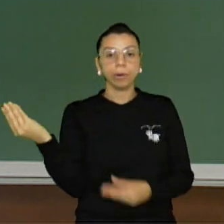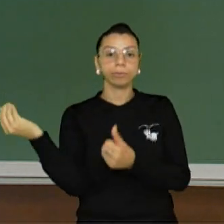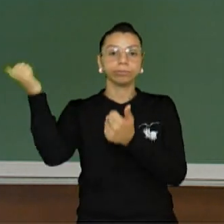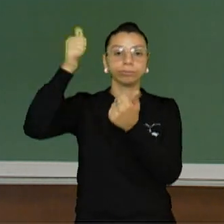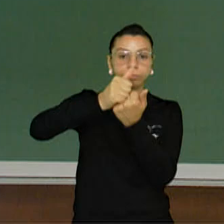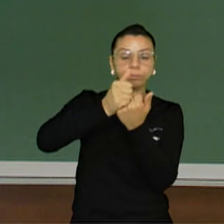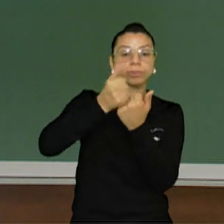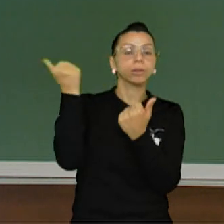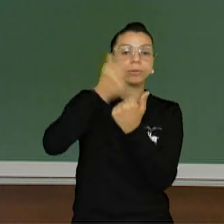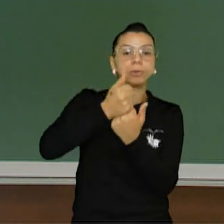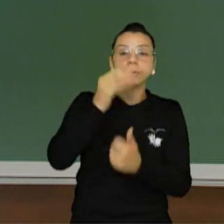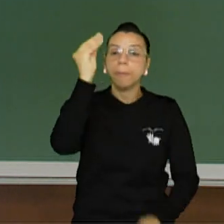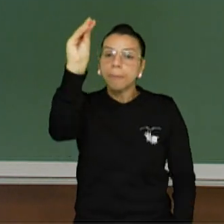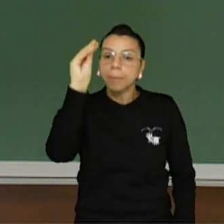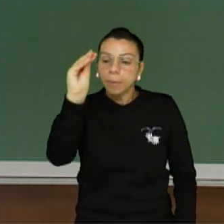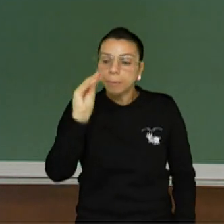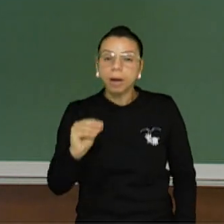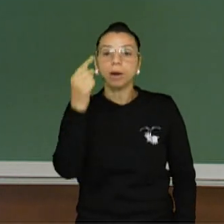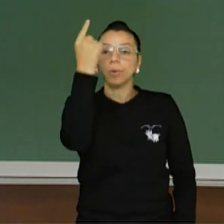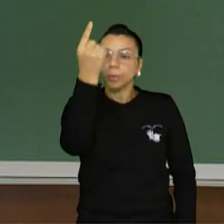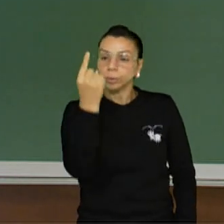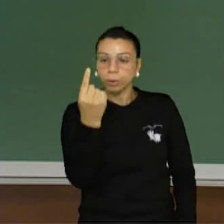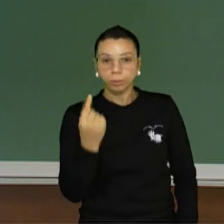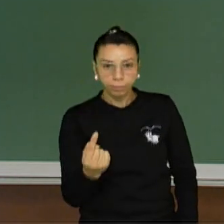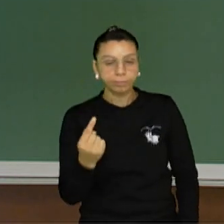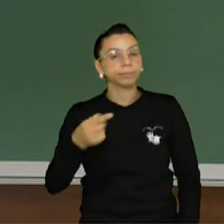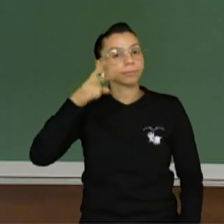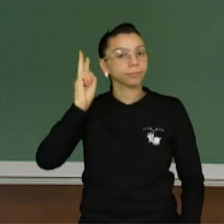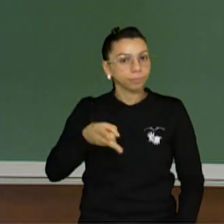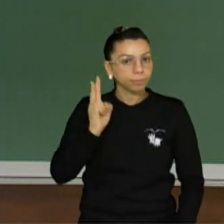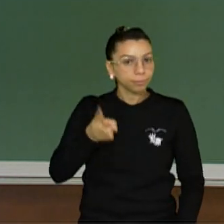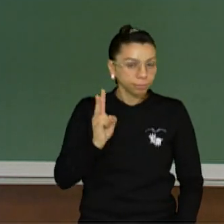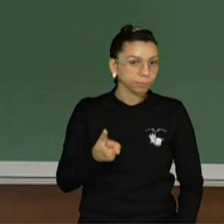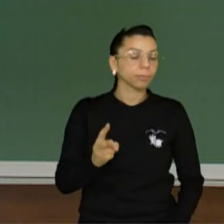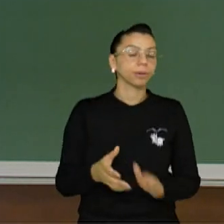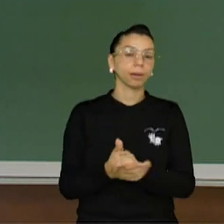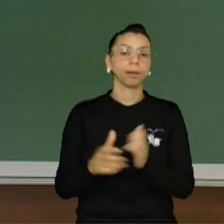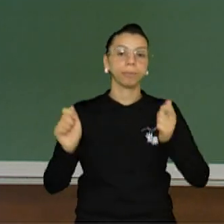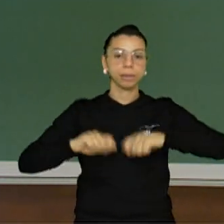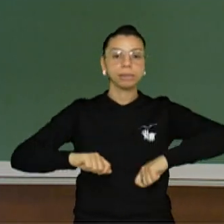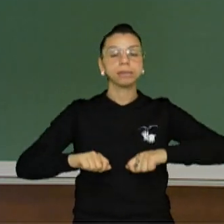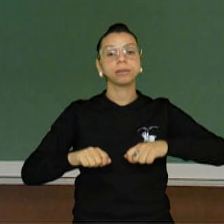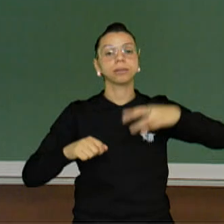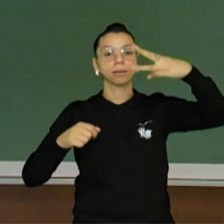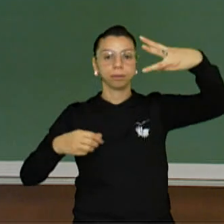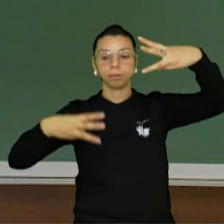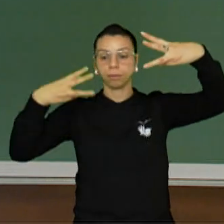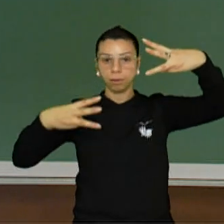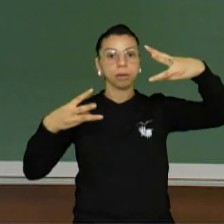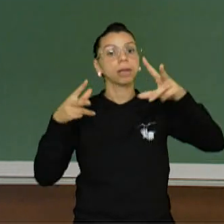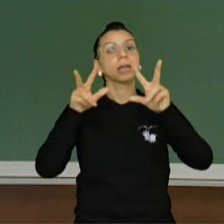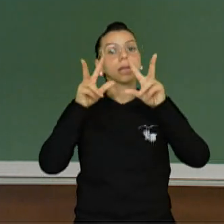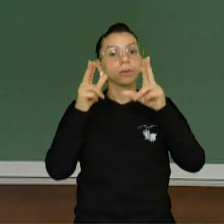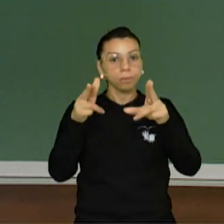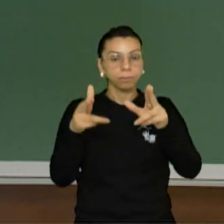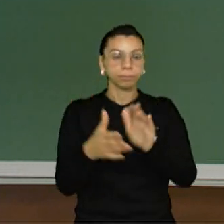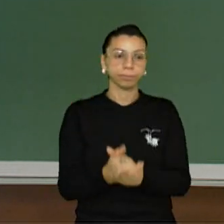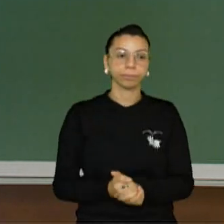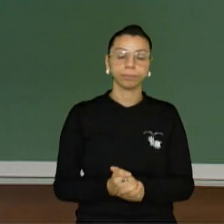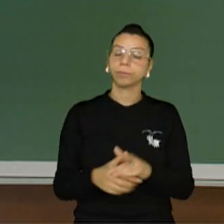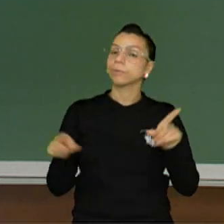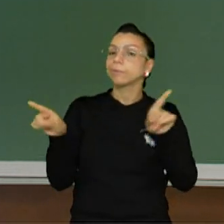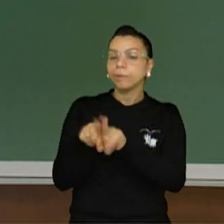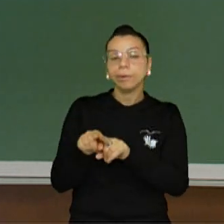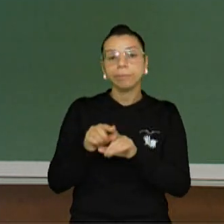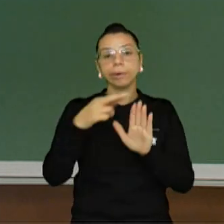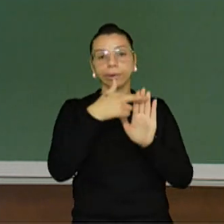pretende explicar aí para vocês. Sempre aquela condição, que a matriz tem que ser quadrada. E aqui, é claro, apliquei a regra de